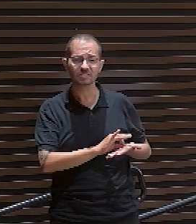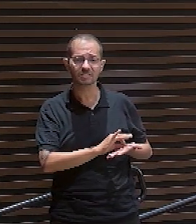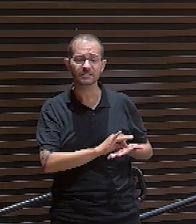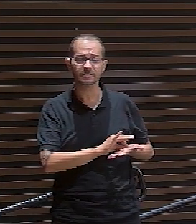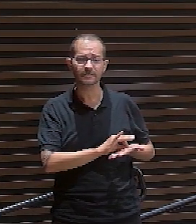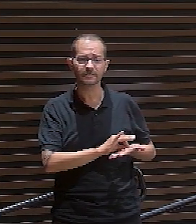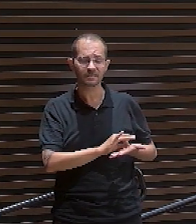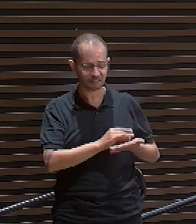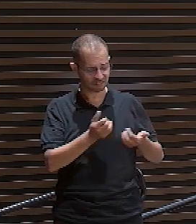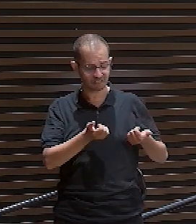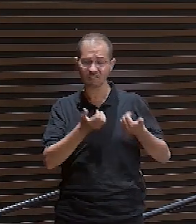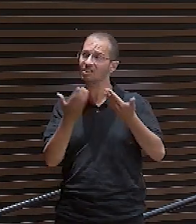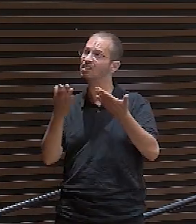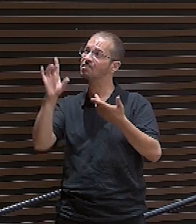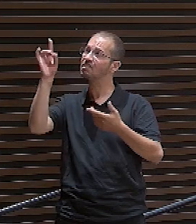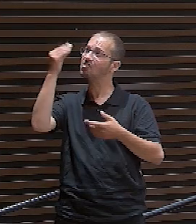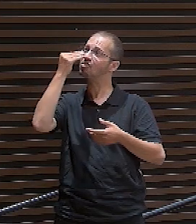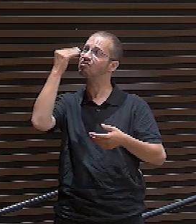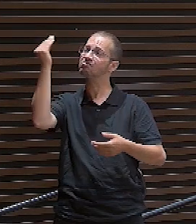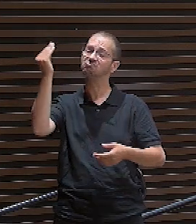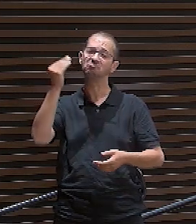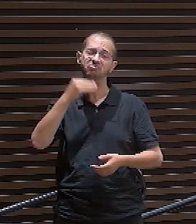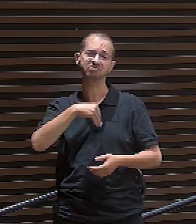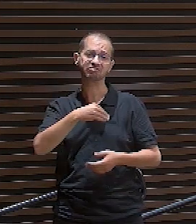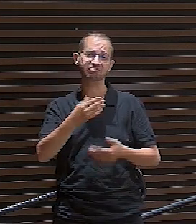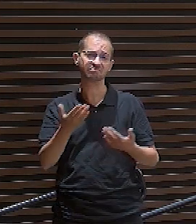Foi uma oferta rejeitada, era uma oferta de